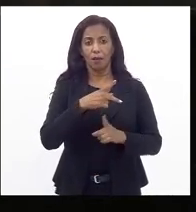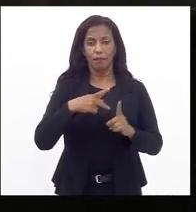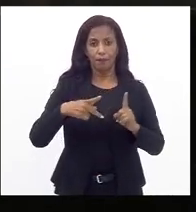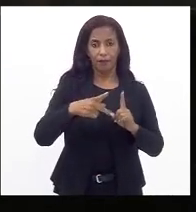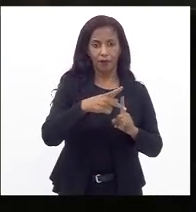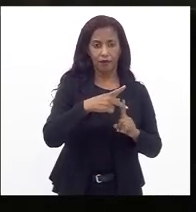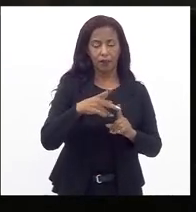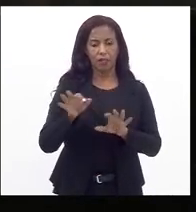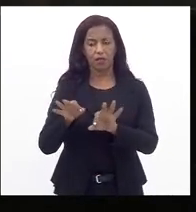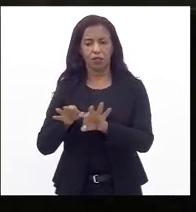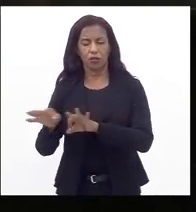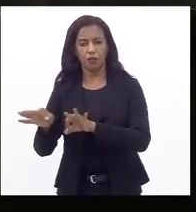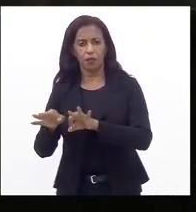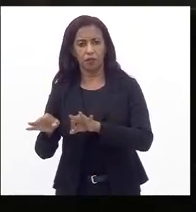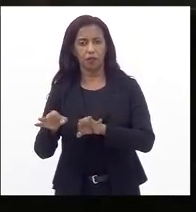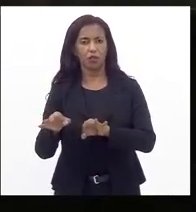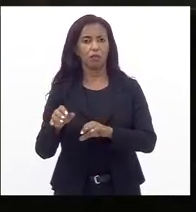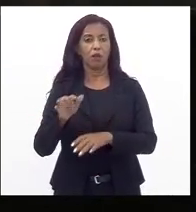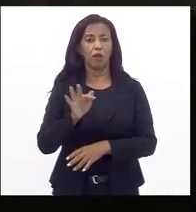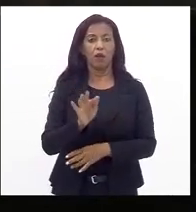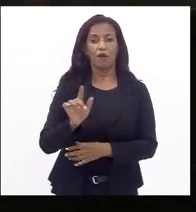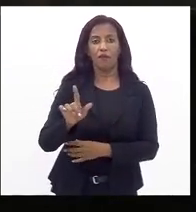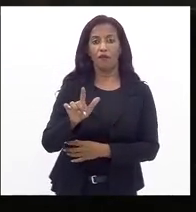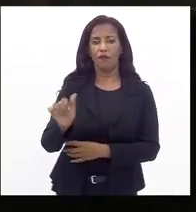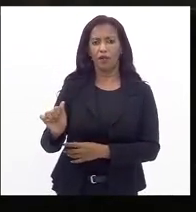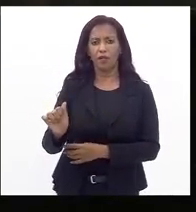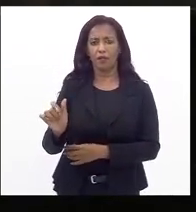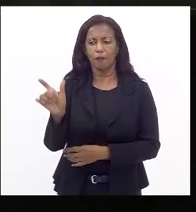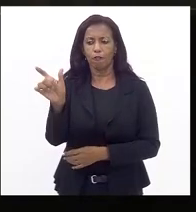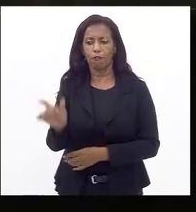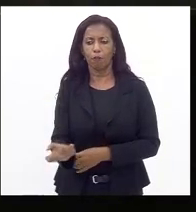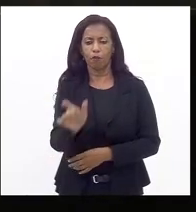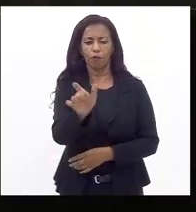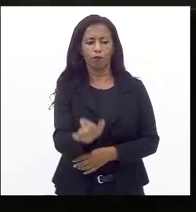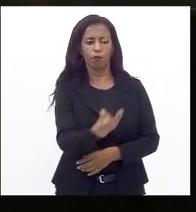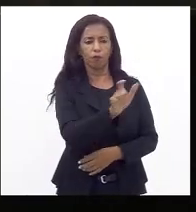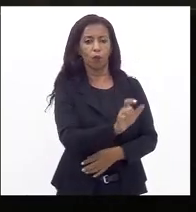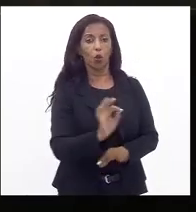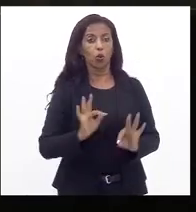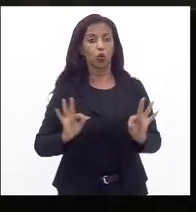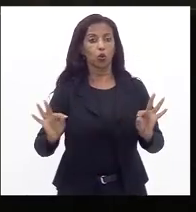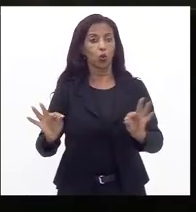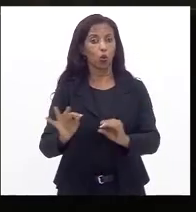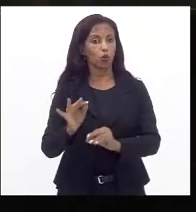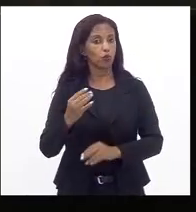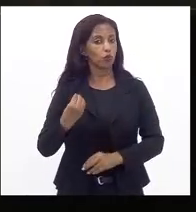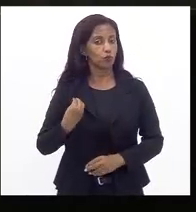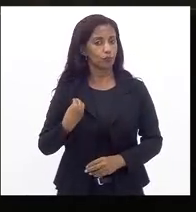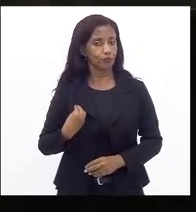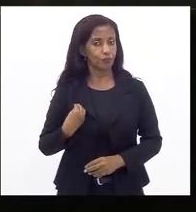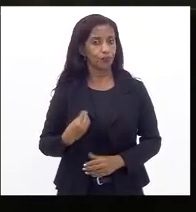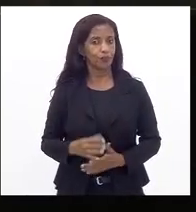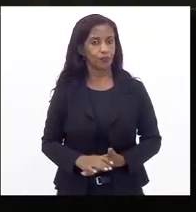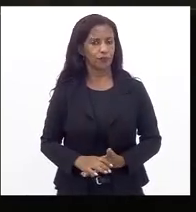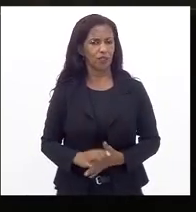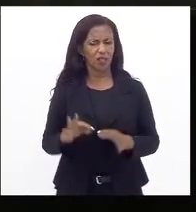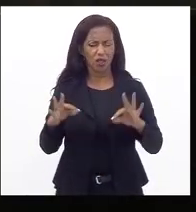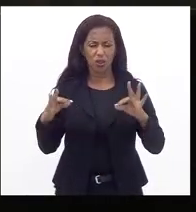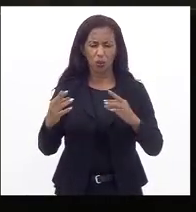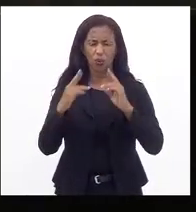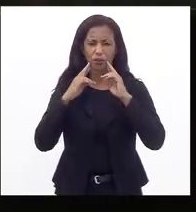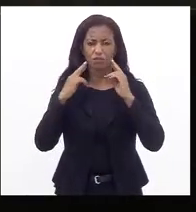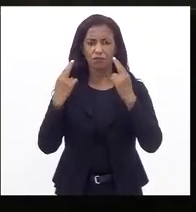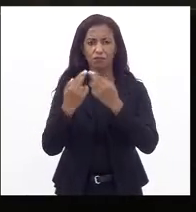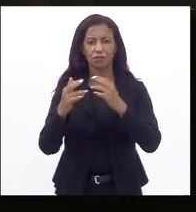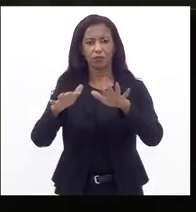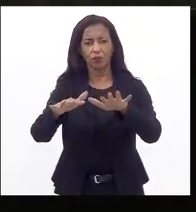Previdência secretário de planejamento e secretário de fazenda na pessoa física de todos eles e em todas as audiências